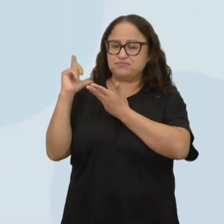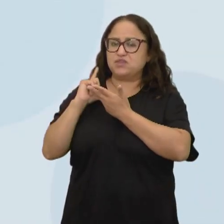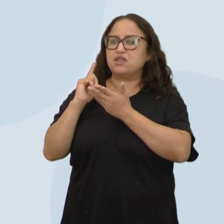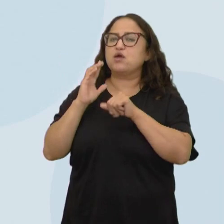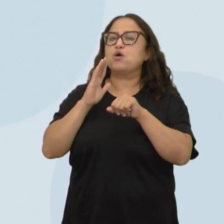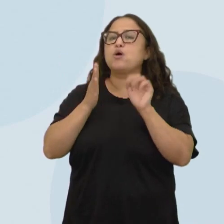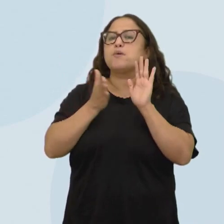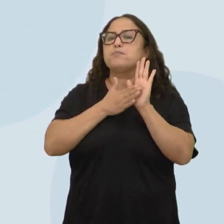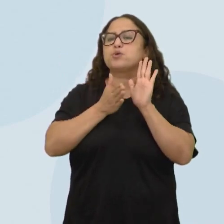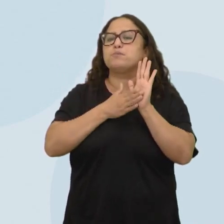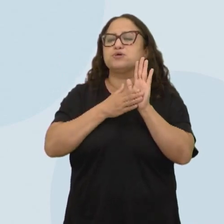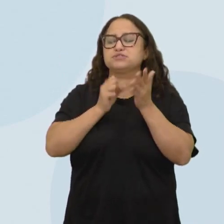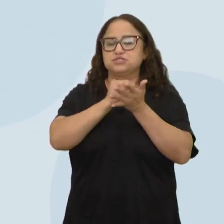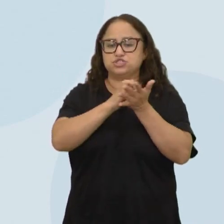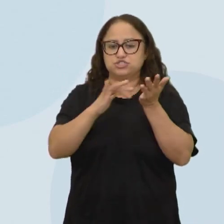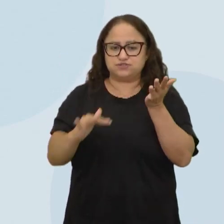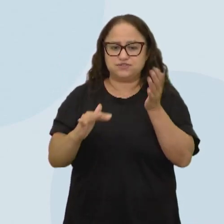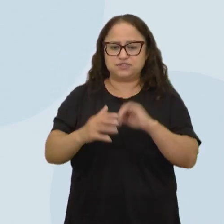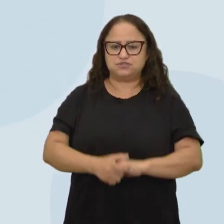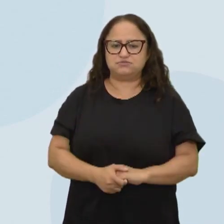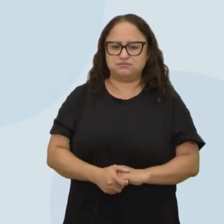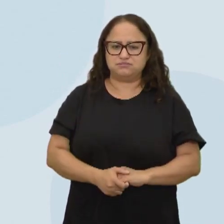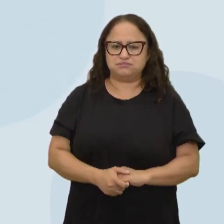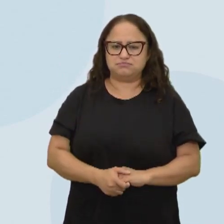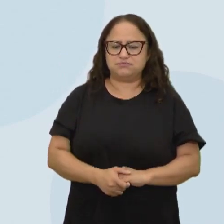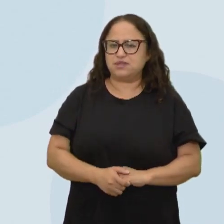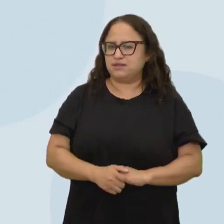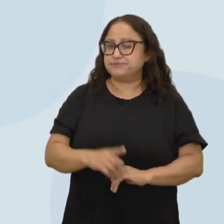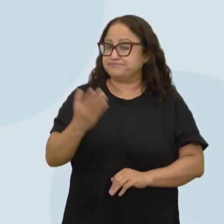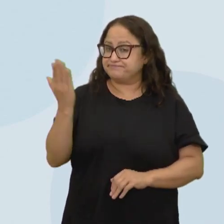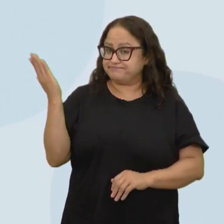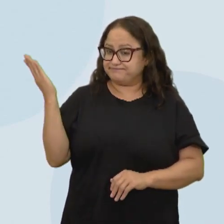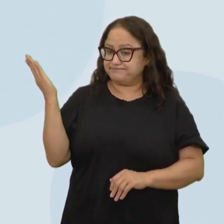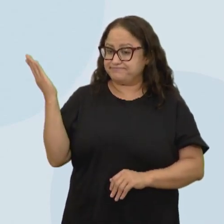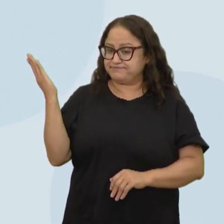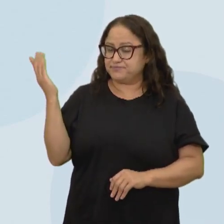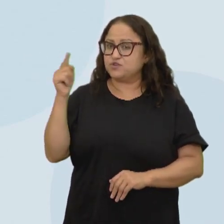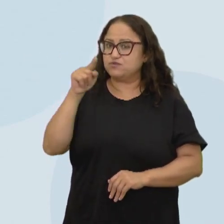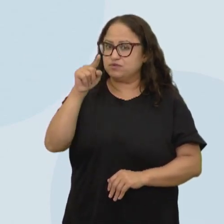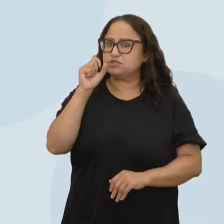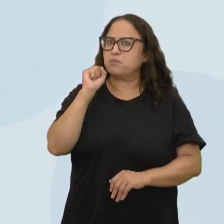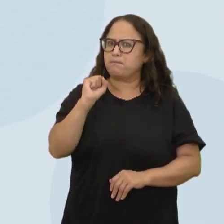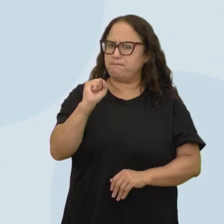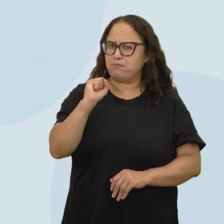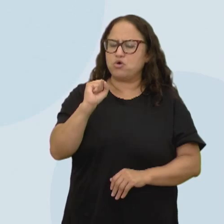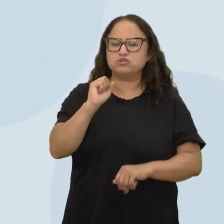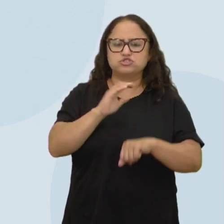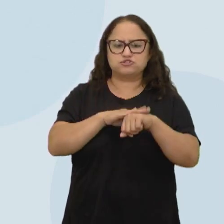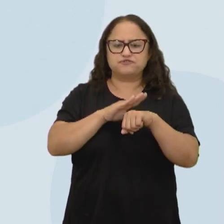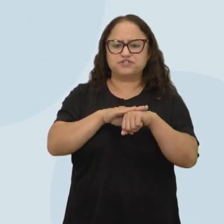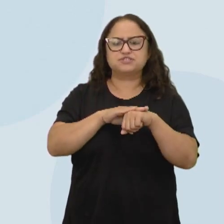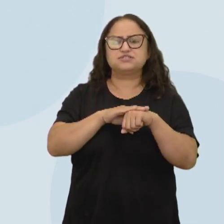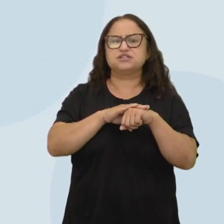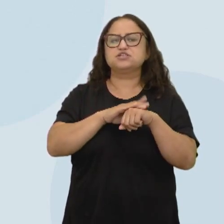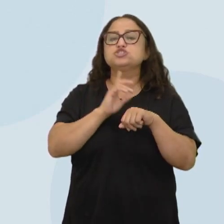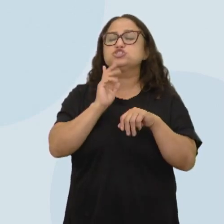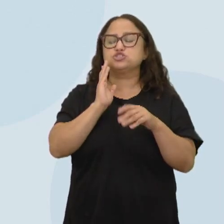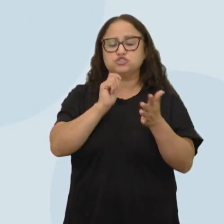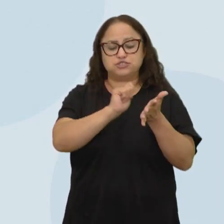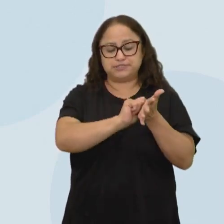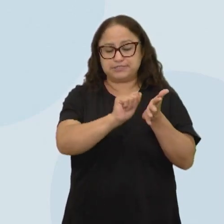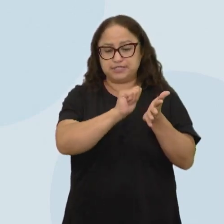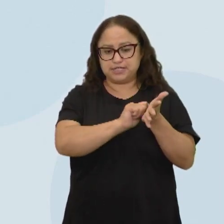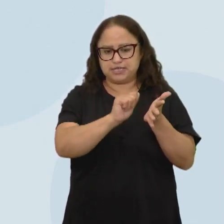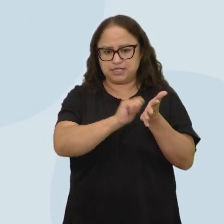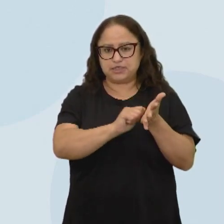de atividade, tá? Que é a seguinte, e aí vocês podem fazer de forma escrita,